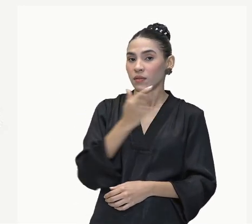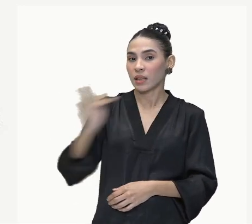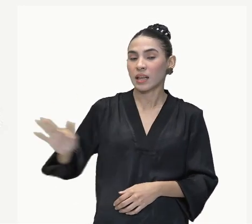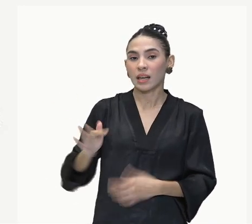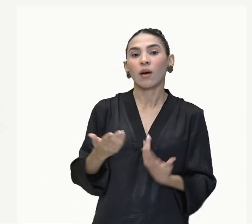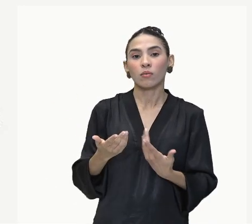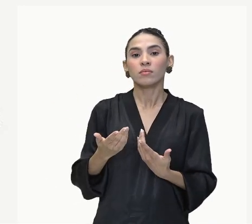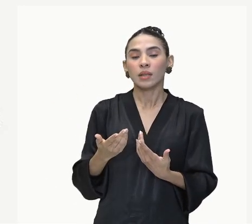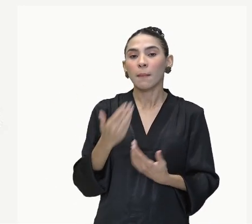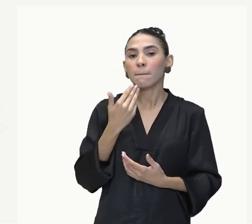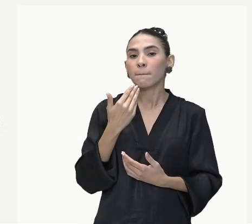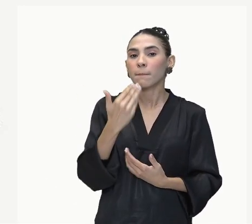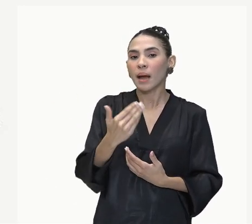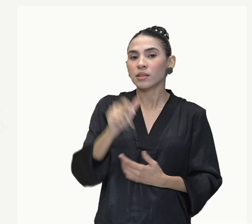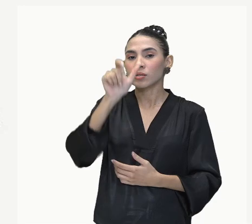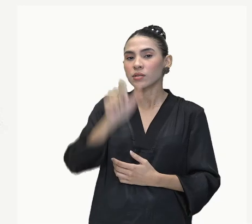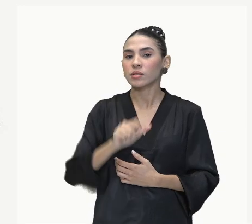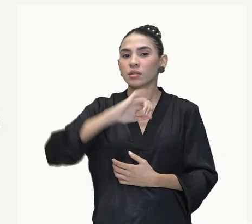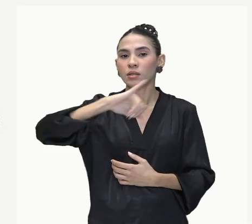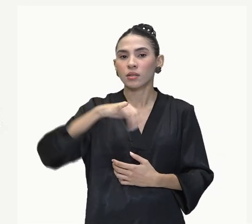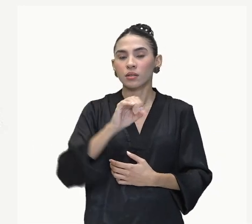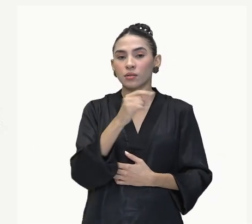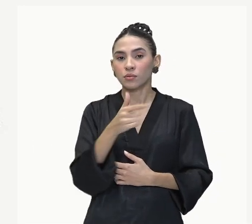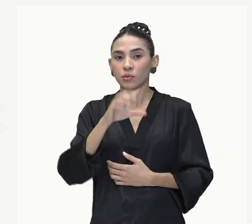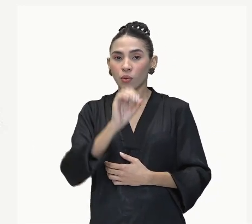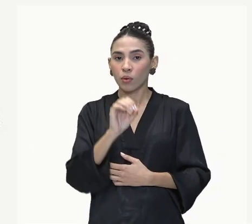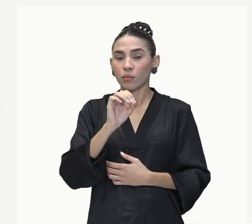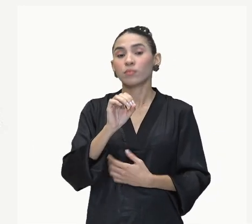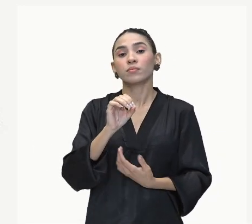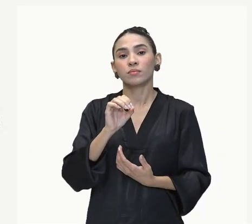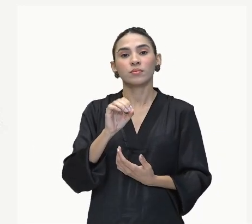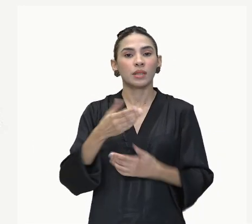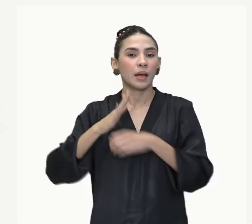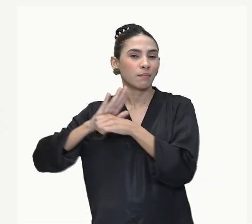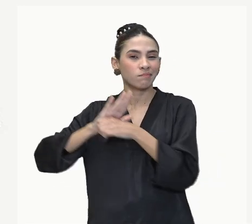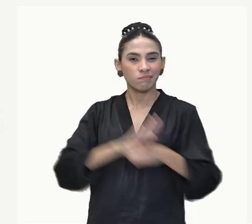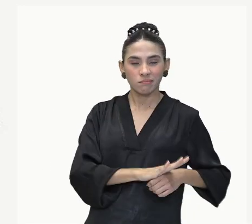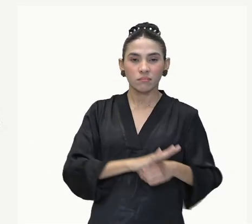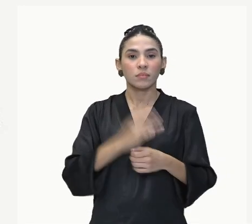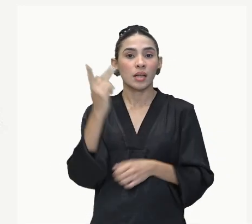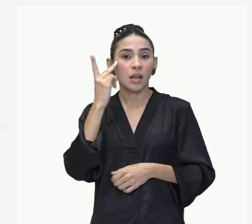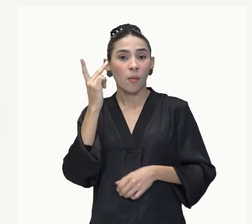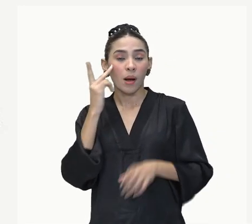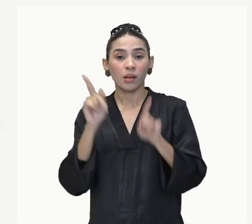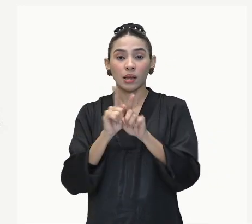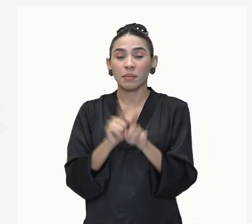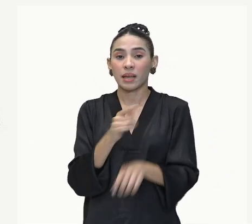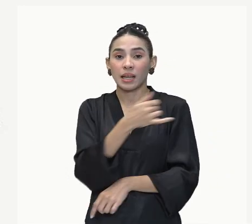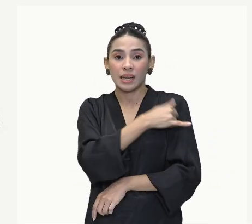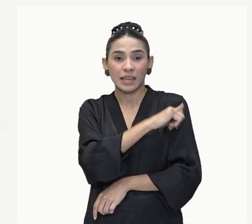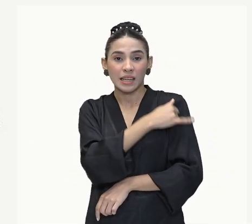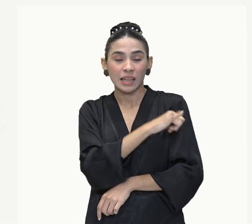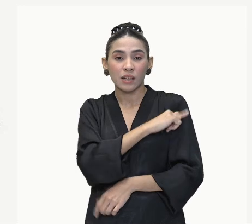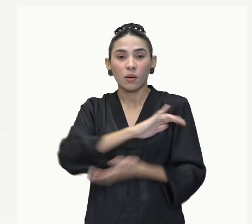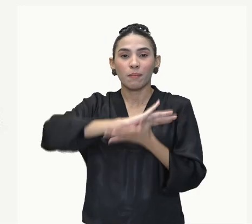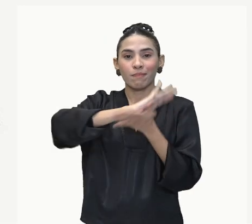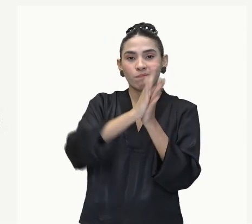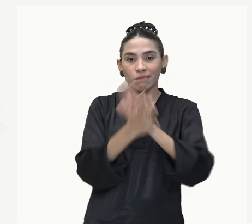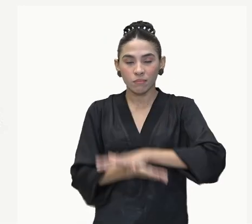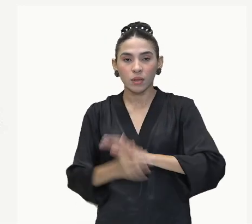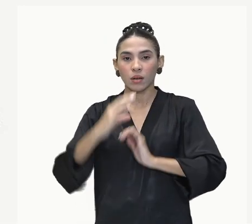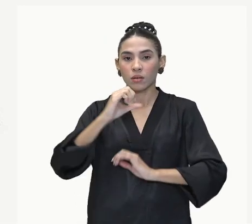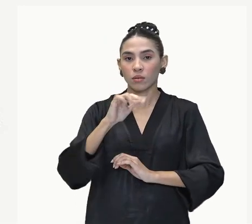João de Deus Barreto, que havia reprimido as revoltas de São Paulo e Rio de Janeiro, para acabar com a comuna de